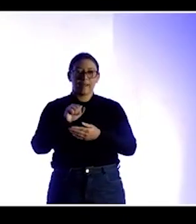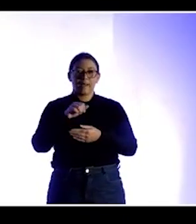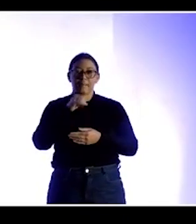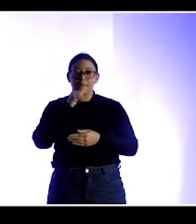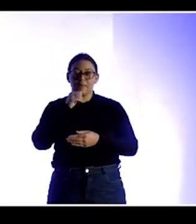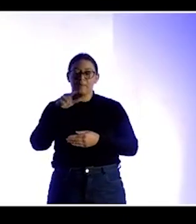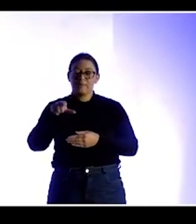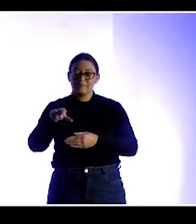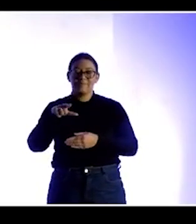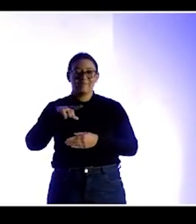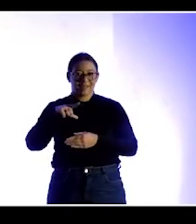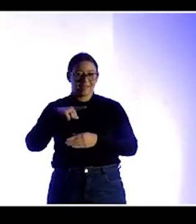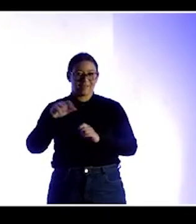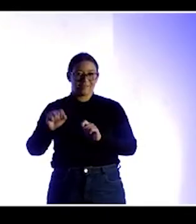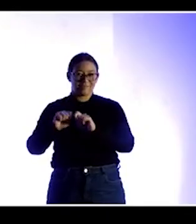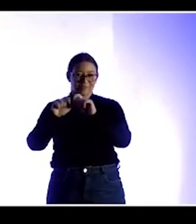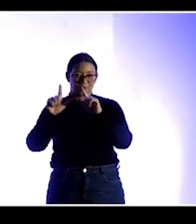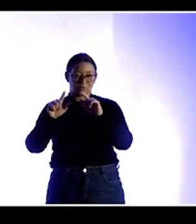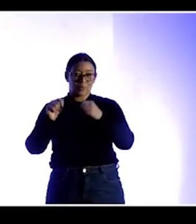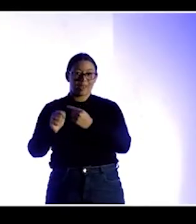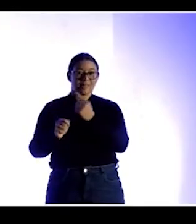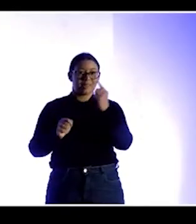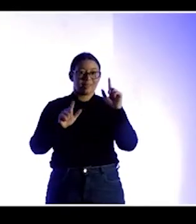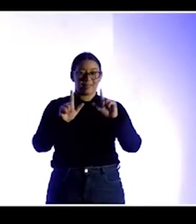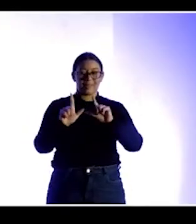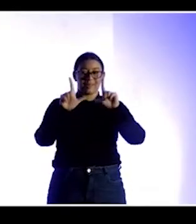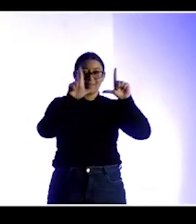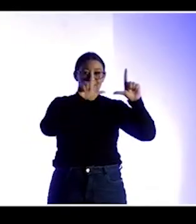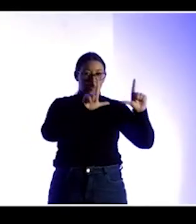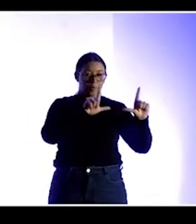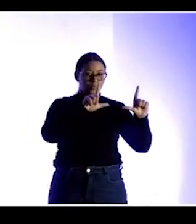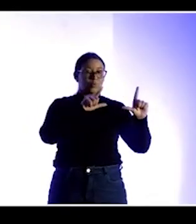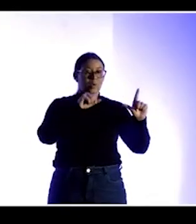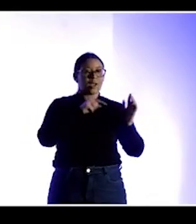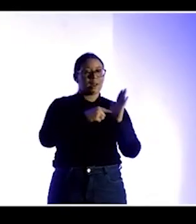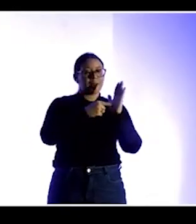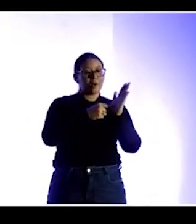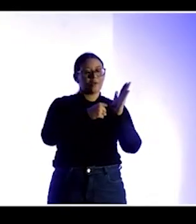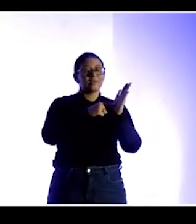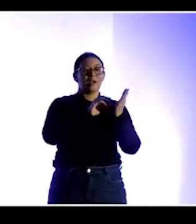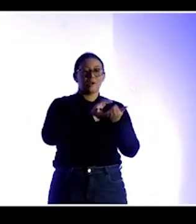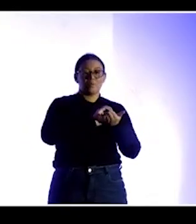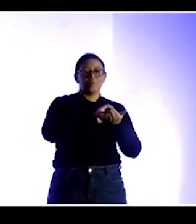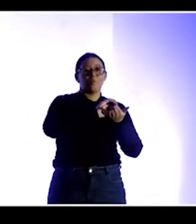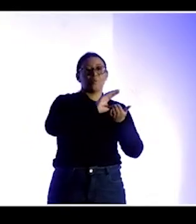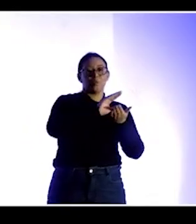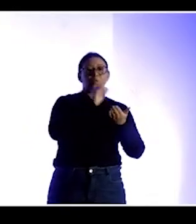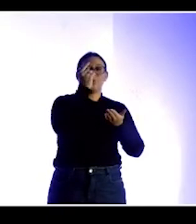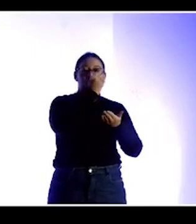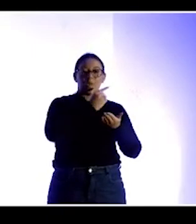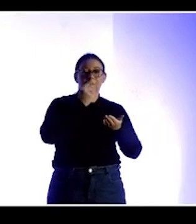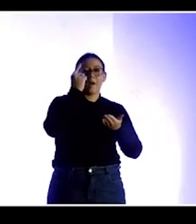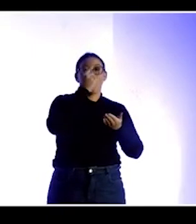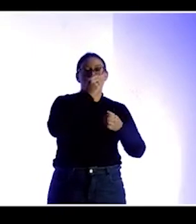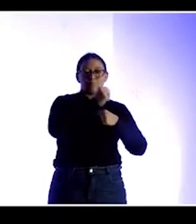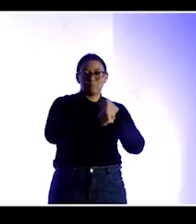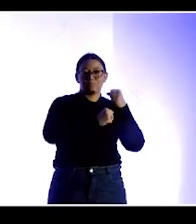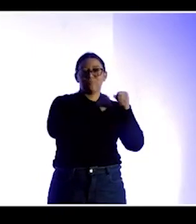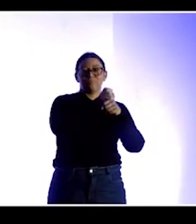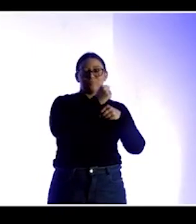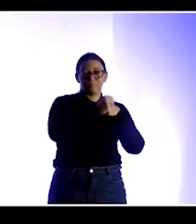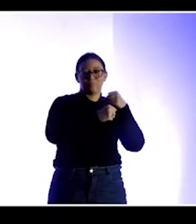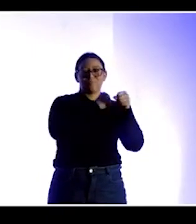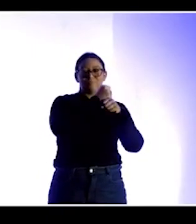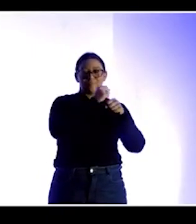energia ela tem uma influência muito grande no custo do meu hidrogênio. E eu preciso operar muitas horas por ano. Aqui está o mesmo